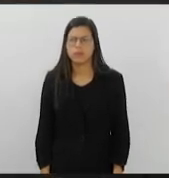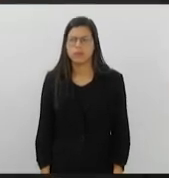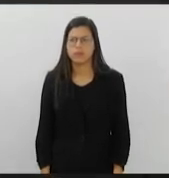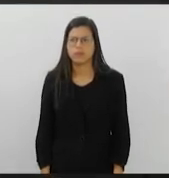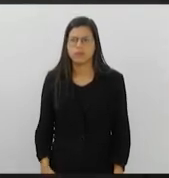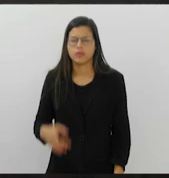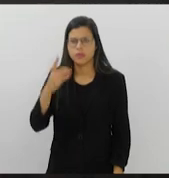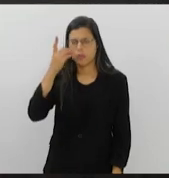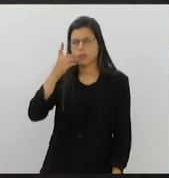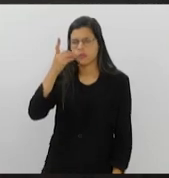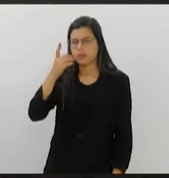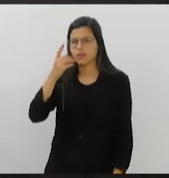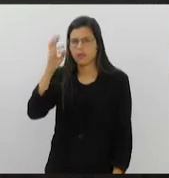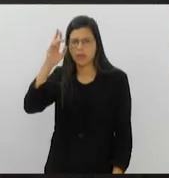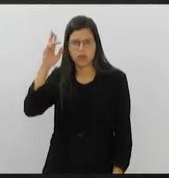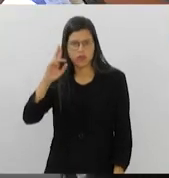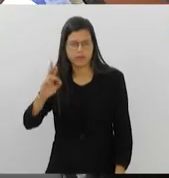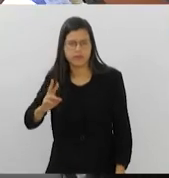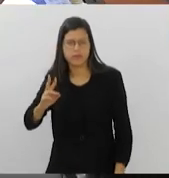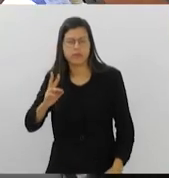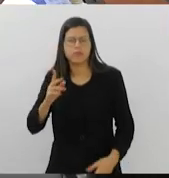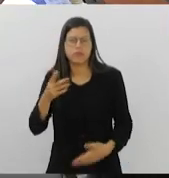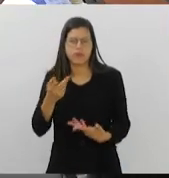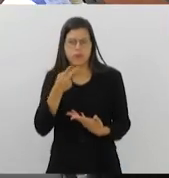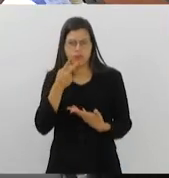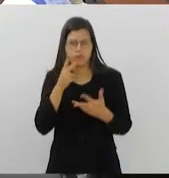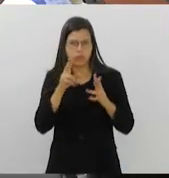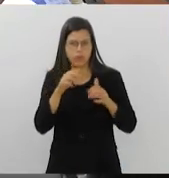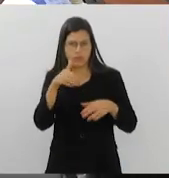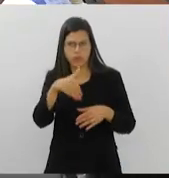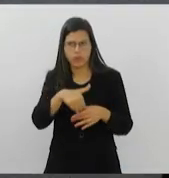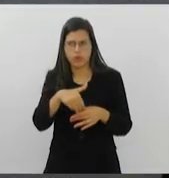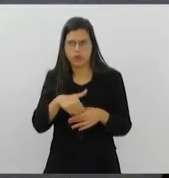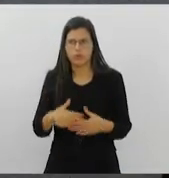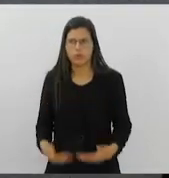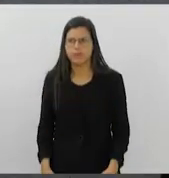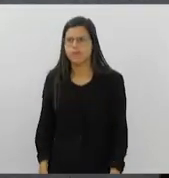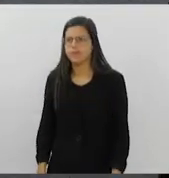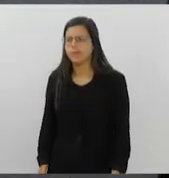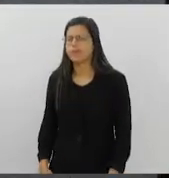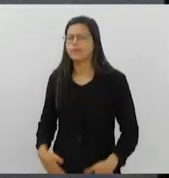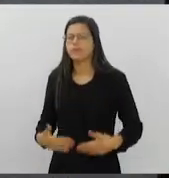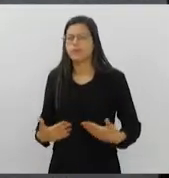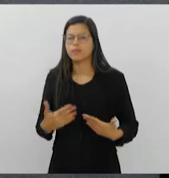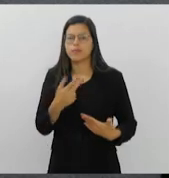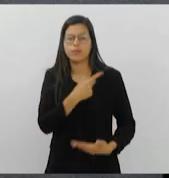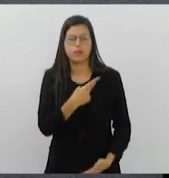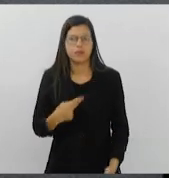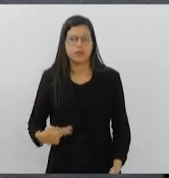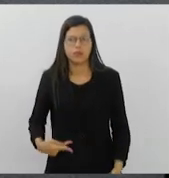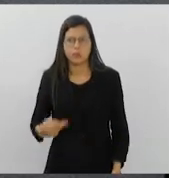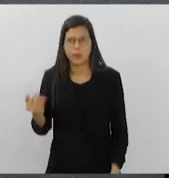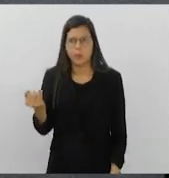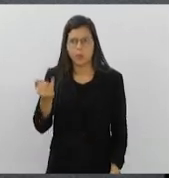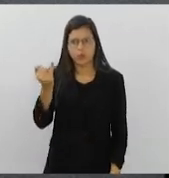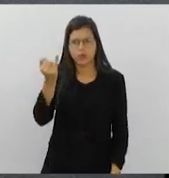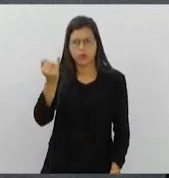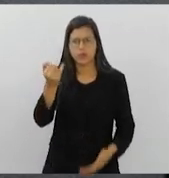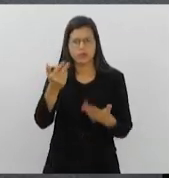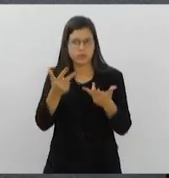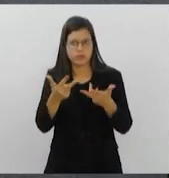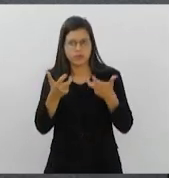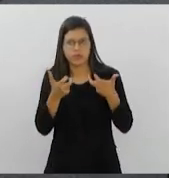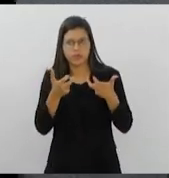Deputada Renata Souza, para a declaração de voto, por favor. Senhor presidente, super importante aí. Você vê